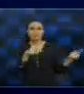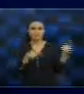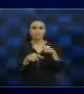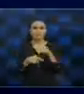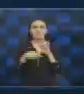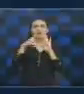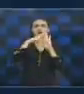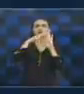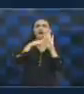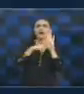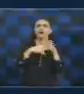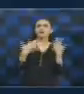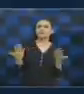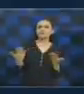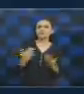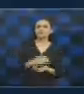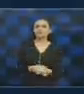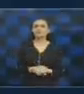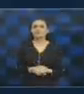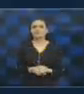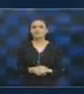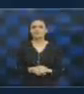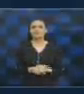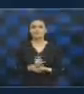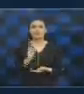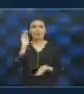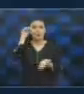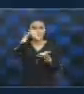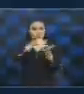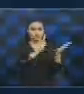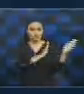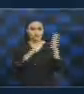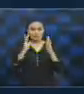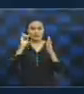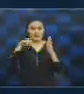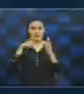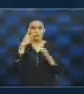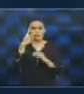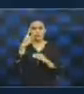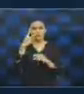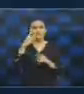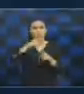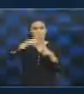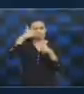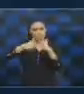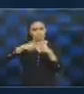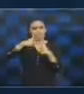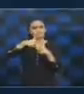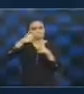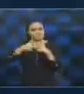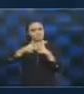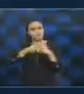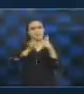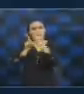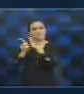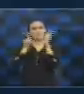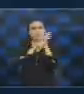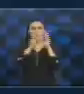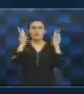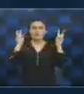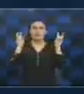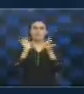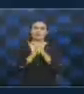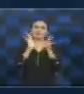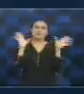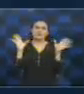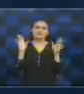às regras. O quarto e último bloco terá mais duas rodadas de perguntas entre os candidatos com tema livre. O